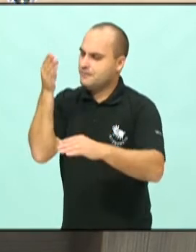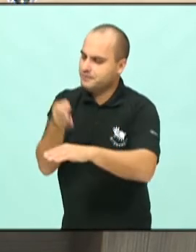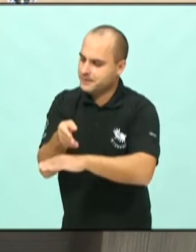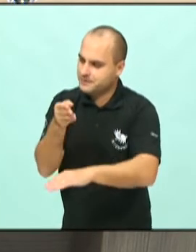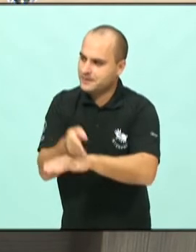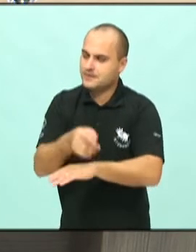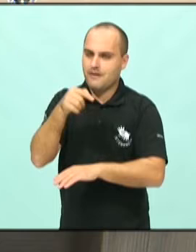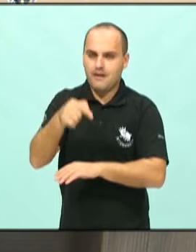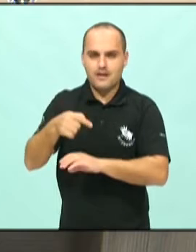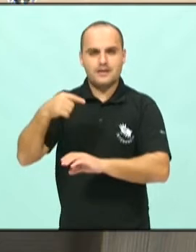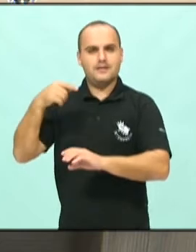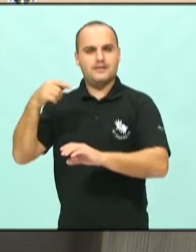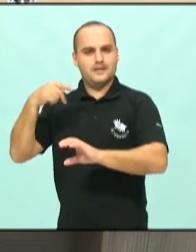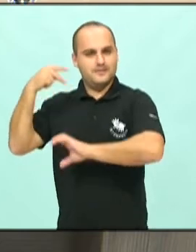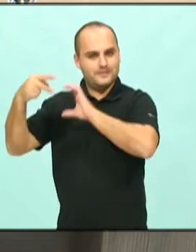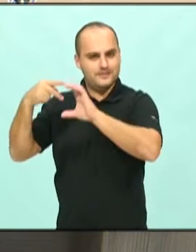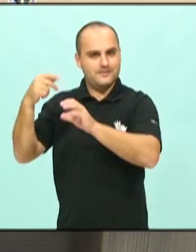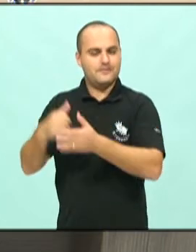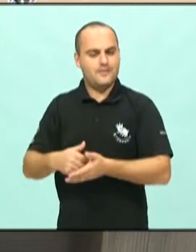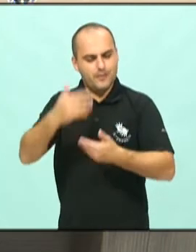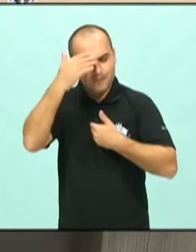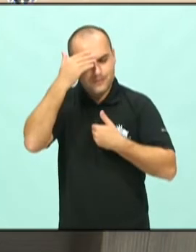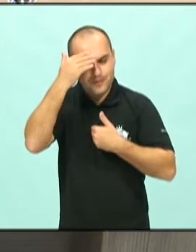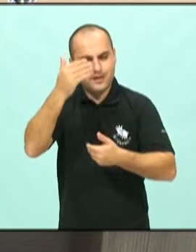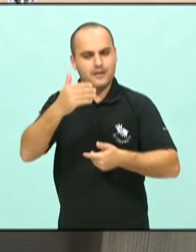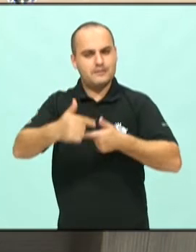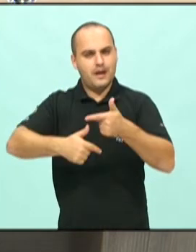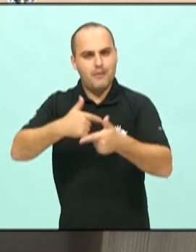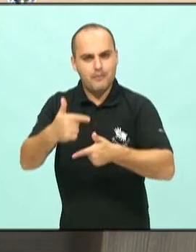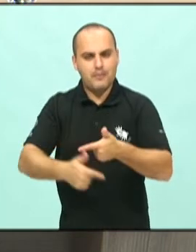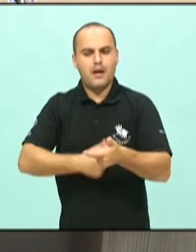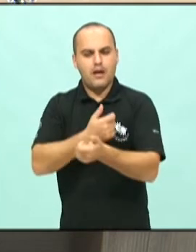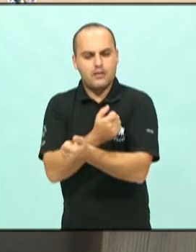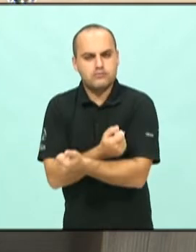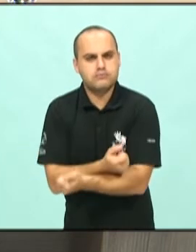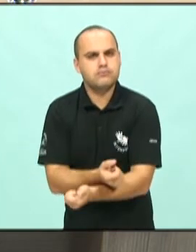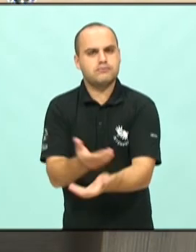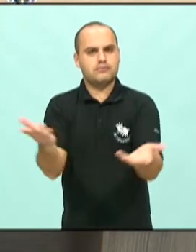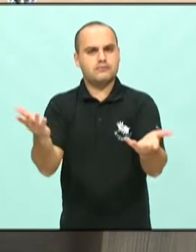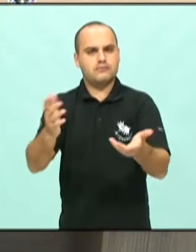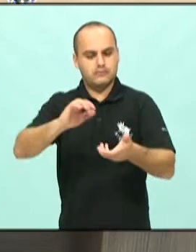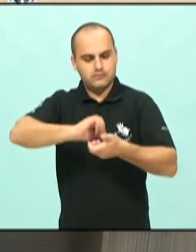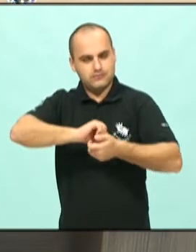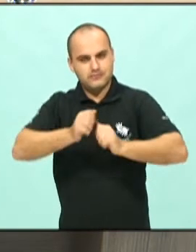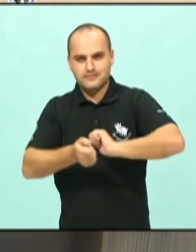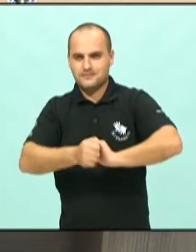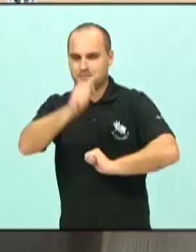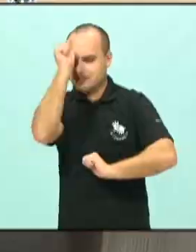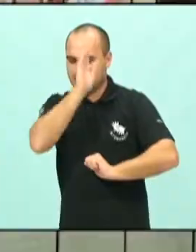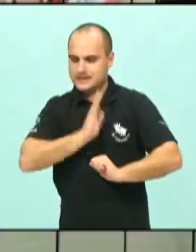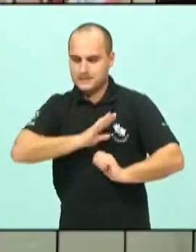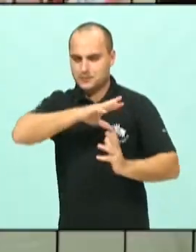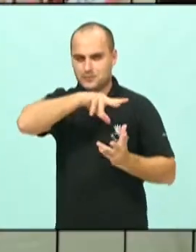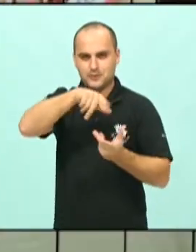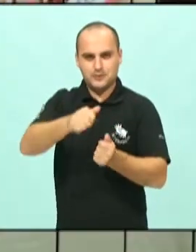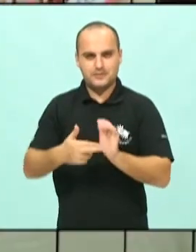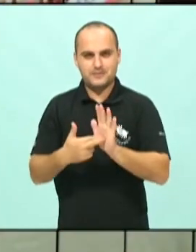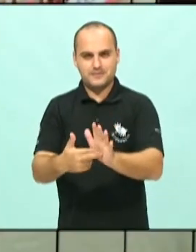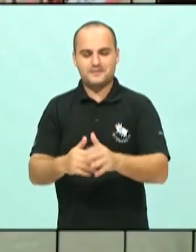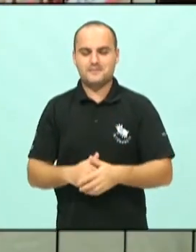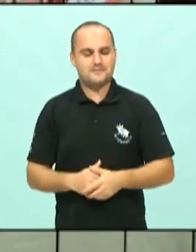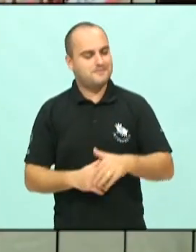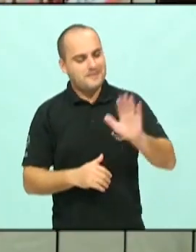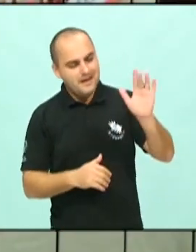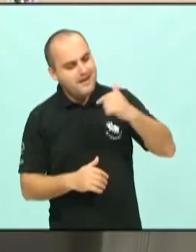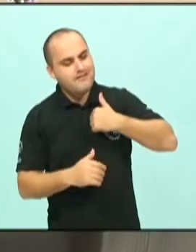Câmara Aberta. Desejamos um excelente trabalho e que continue divulgando assim a arte brasileira por todo o mundo, Pauletti. Eu que agradeço a